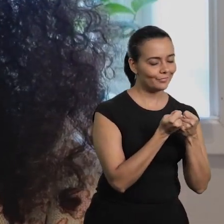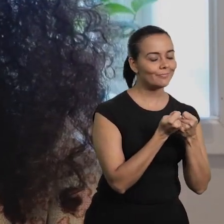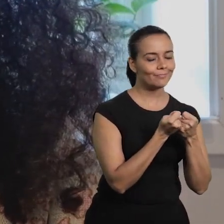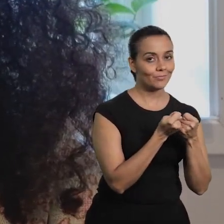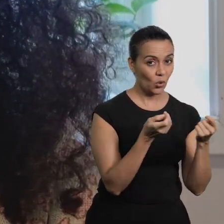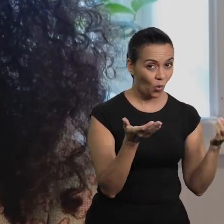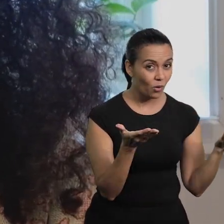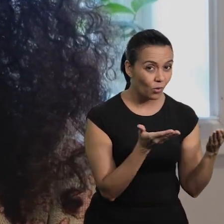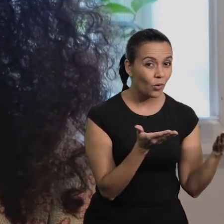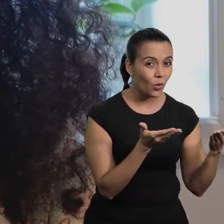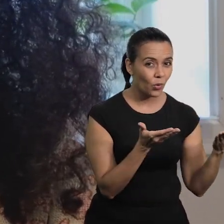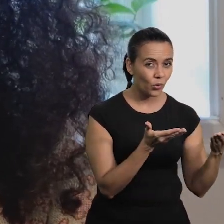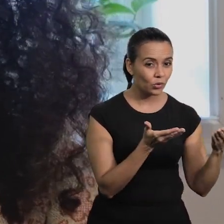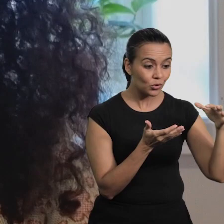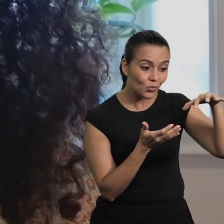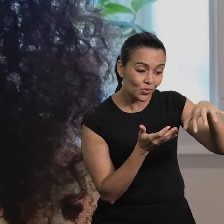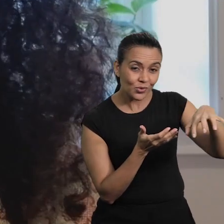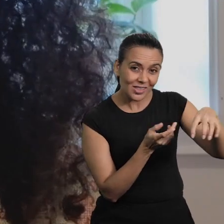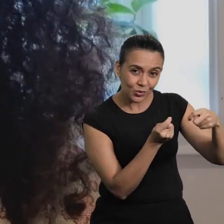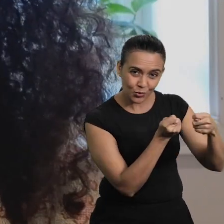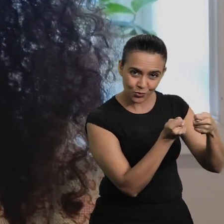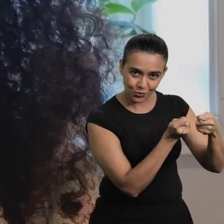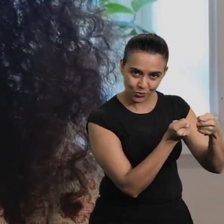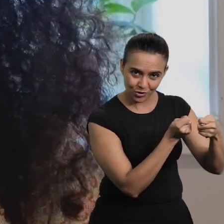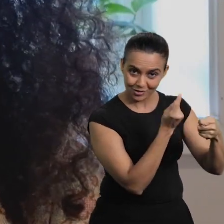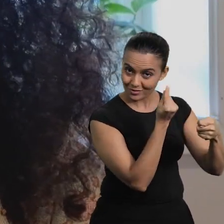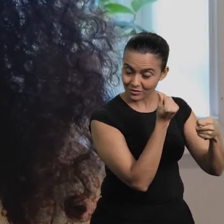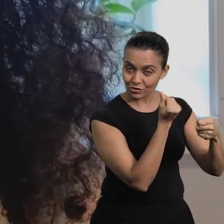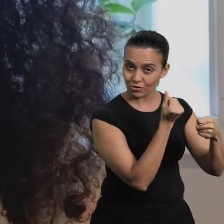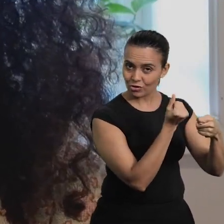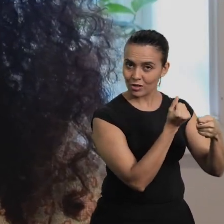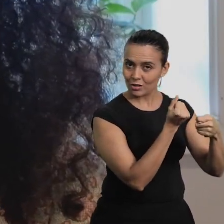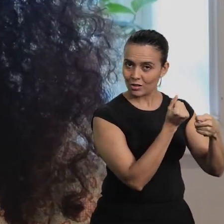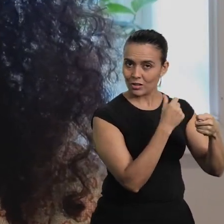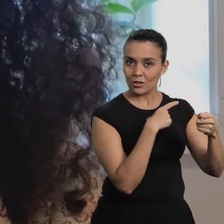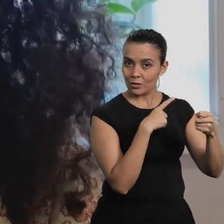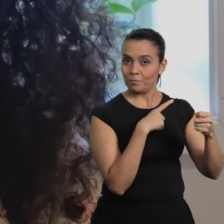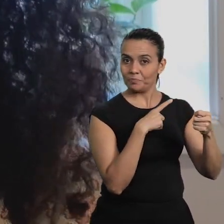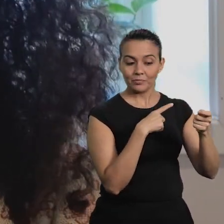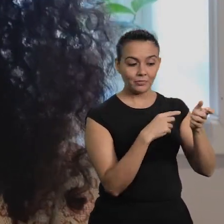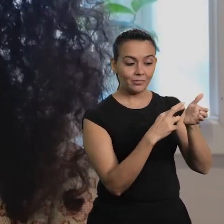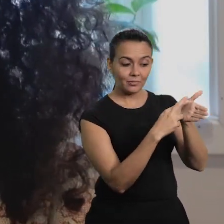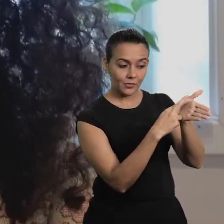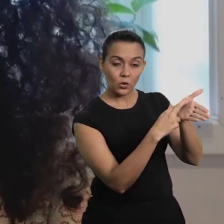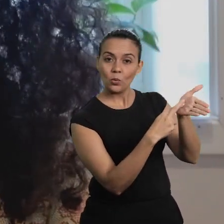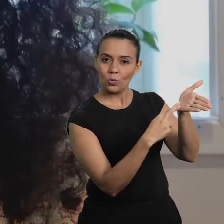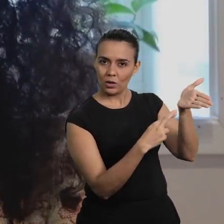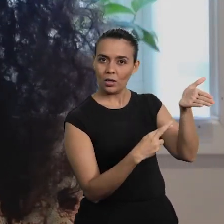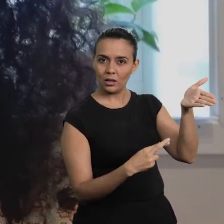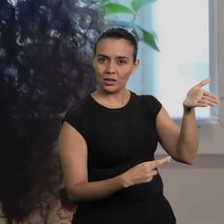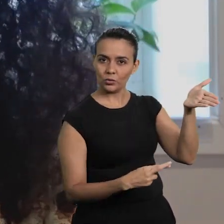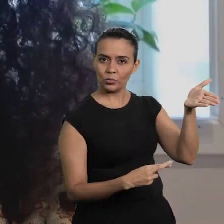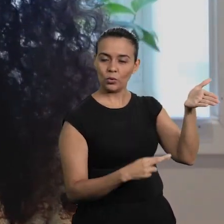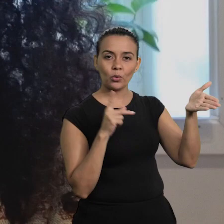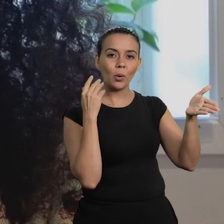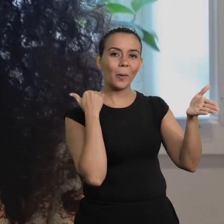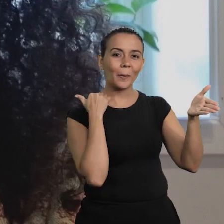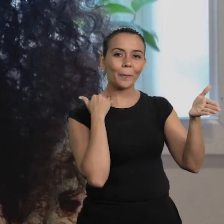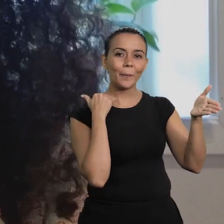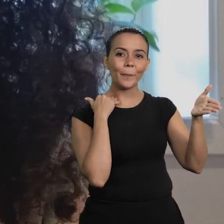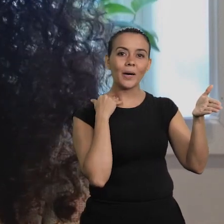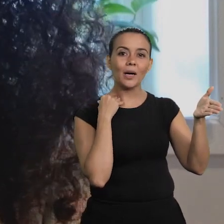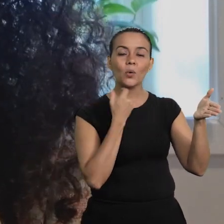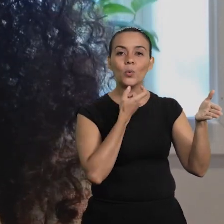financeiro hoje, segundo um relatório do próprio London Stock Exchange, que é a Bolsa de Valores